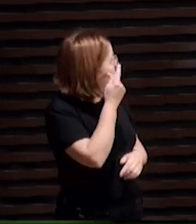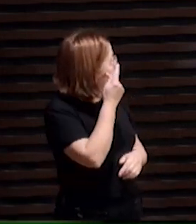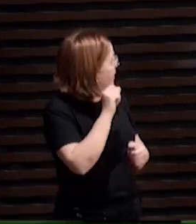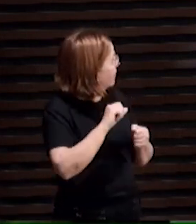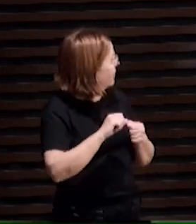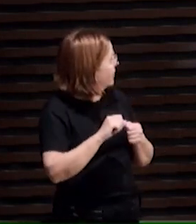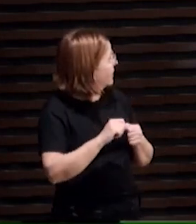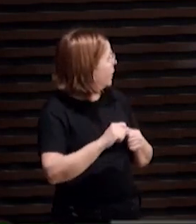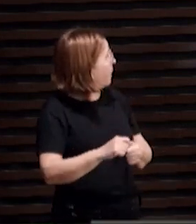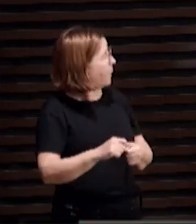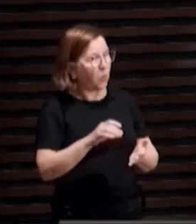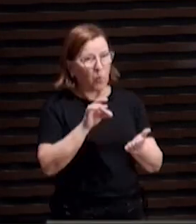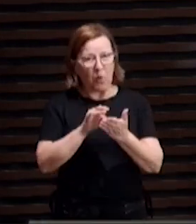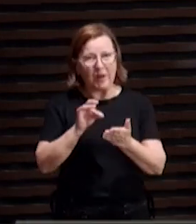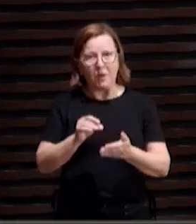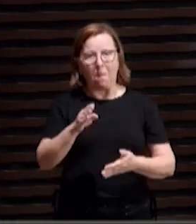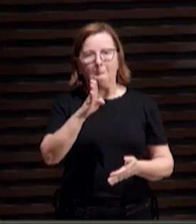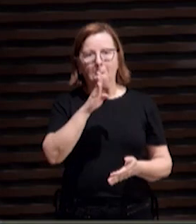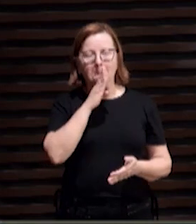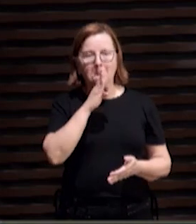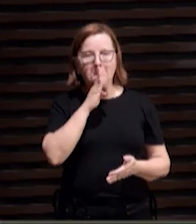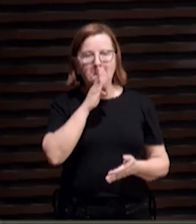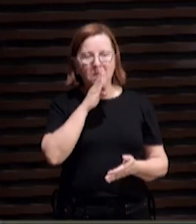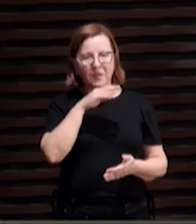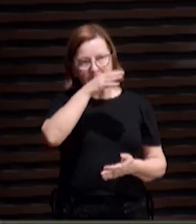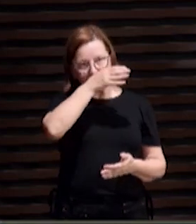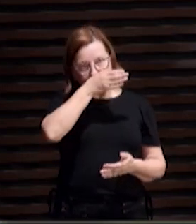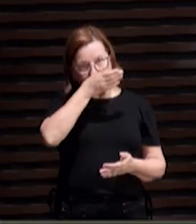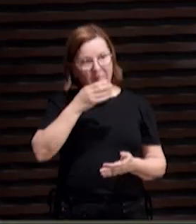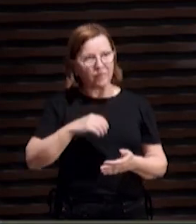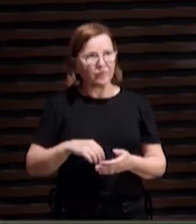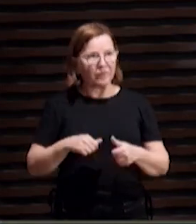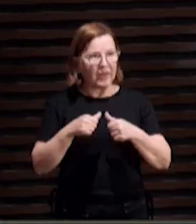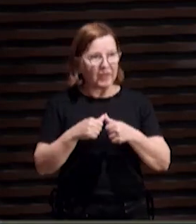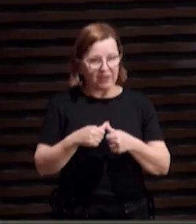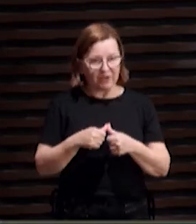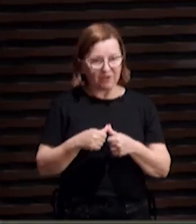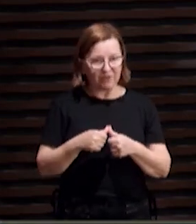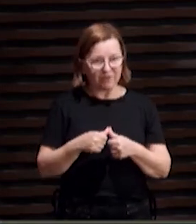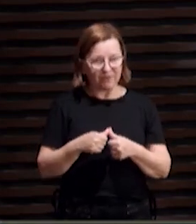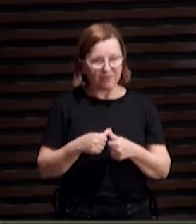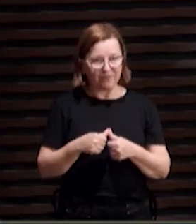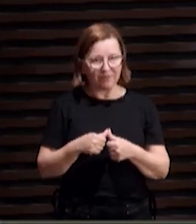amigo, isso aqui é a linguagem mais profunda para mexer com os ateus.